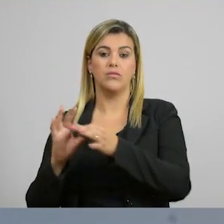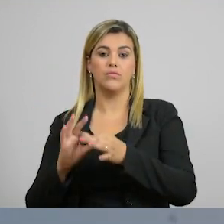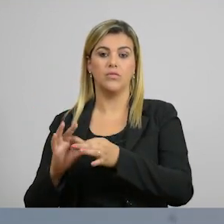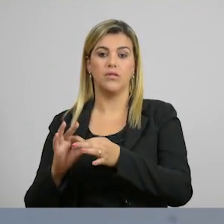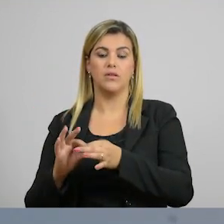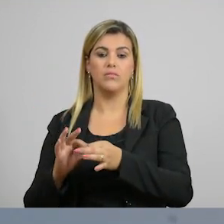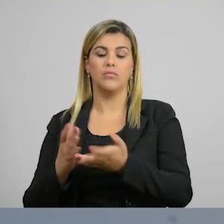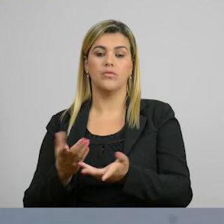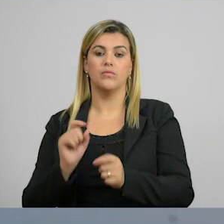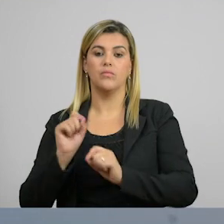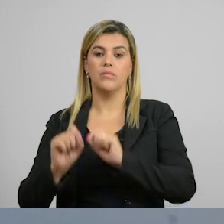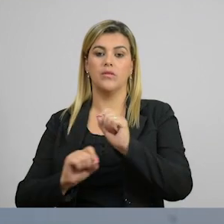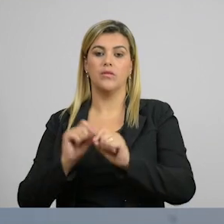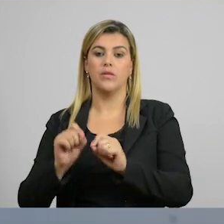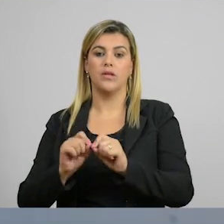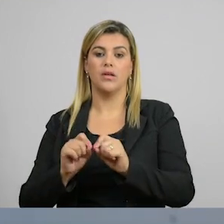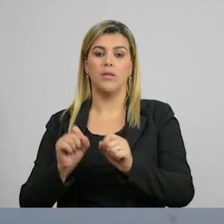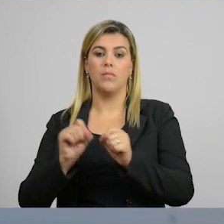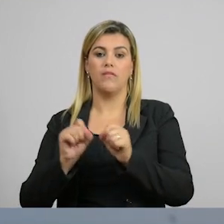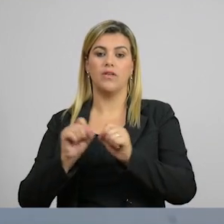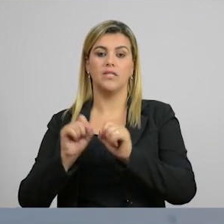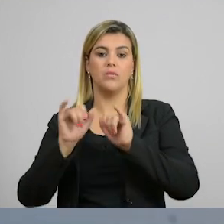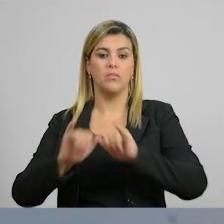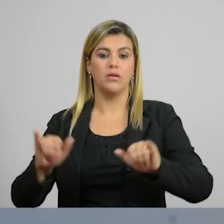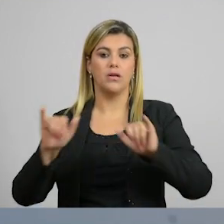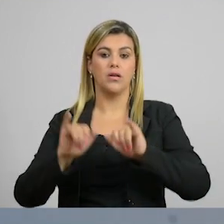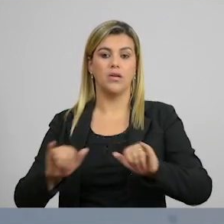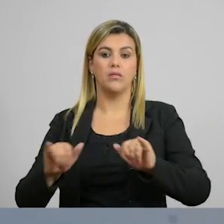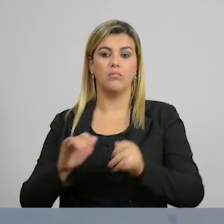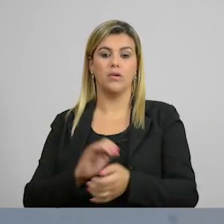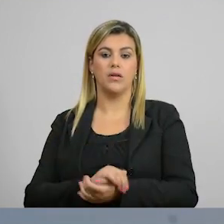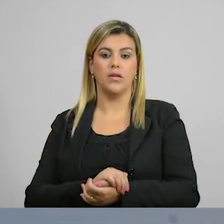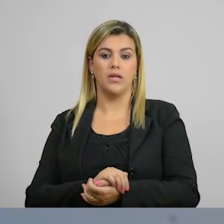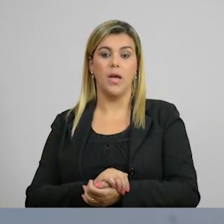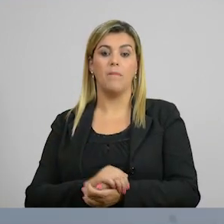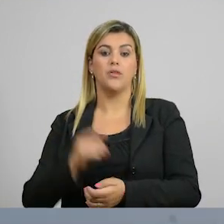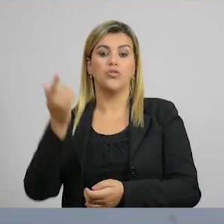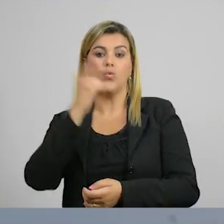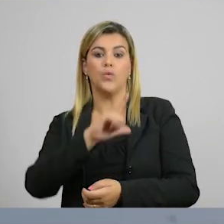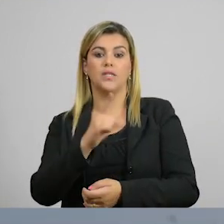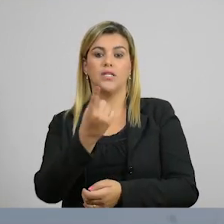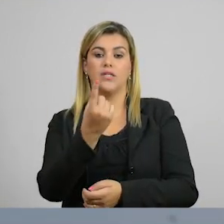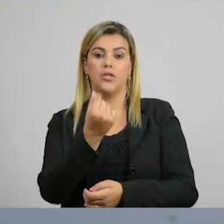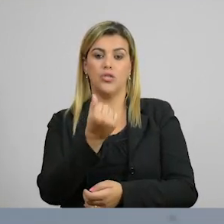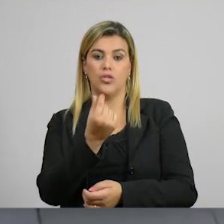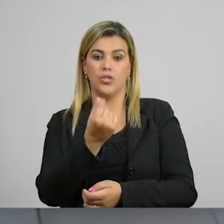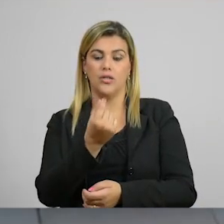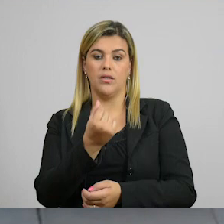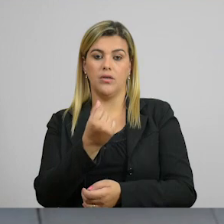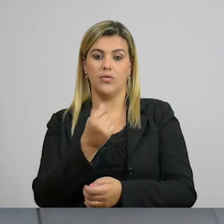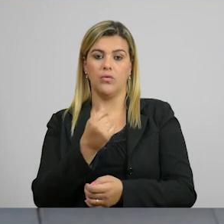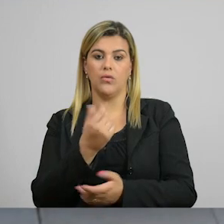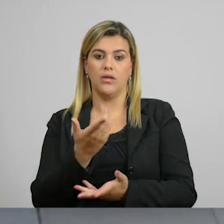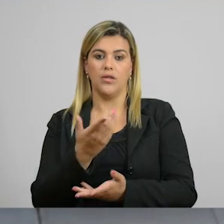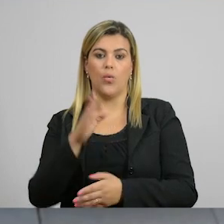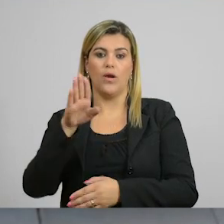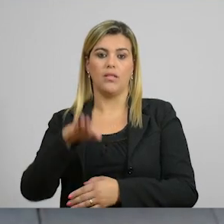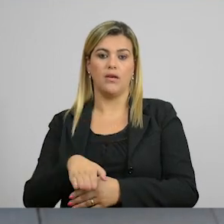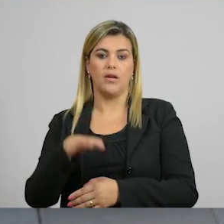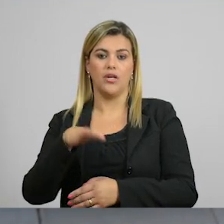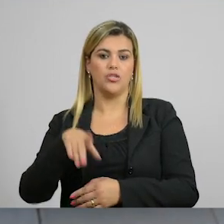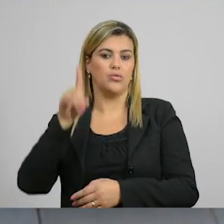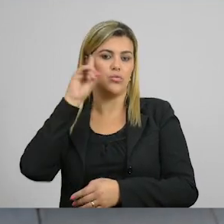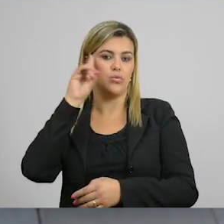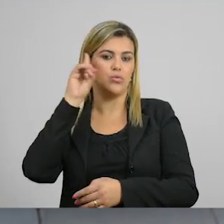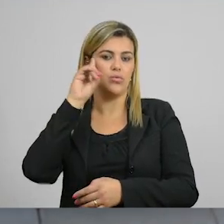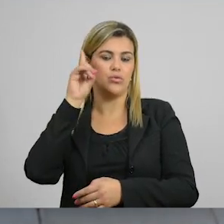juntamos para fazer uma campanha realmente de arrecadação de dinheiro. Então, toda